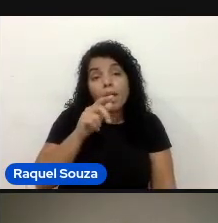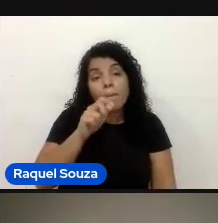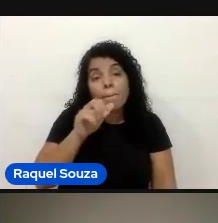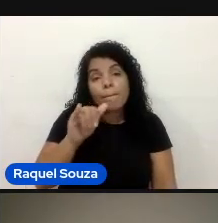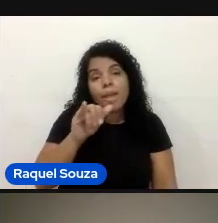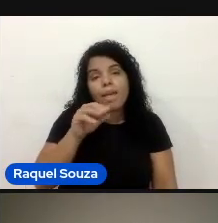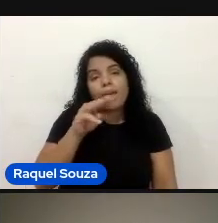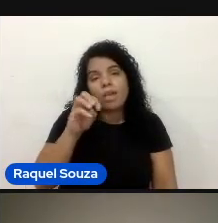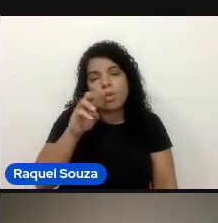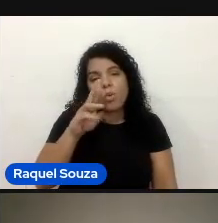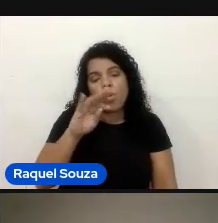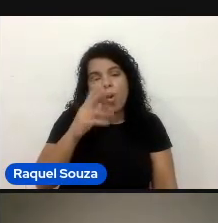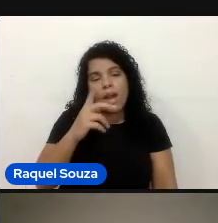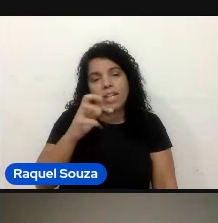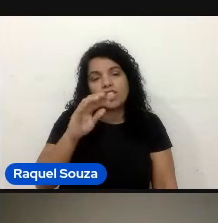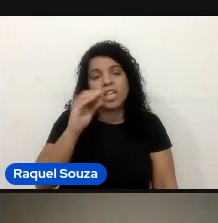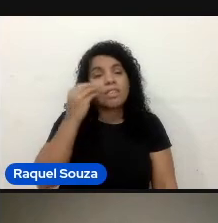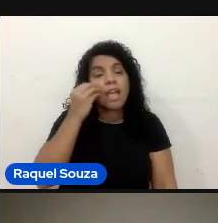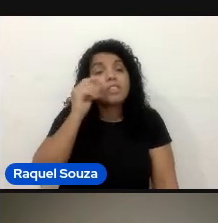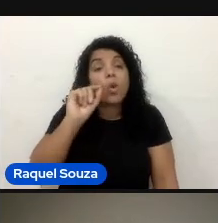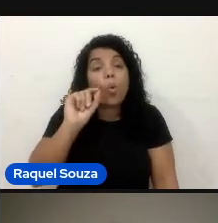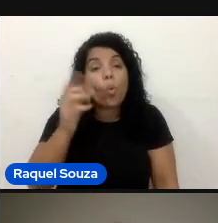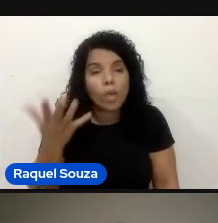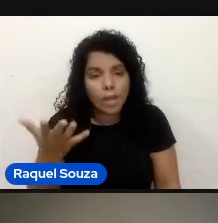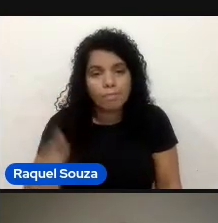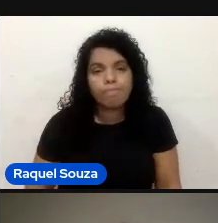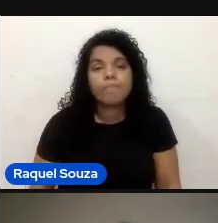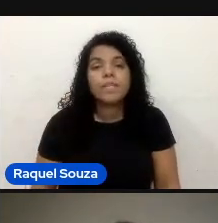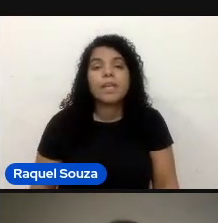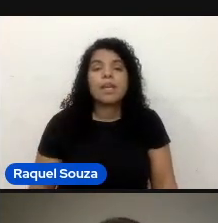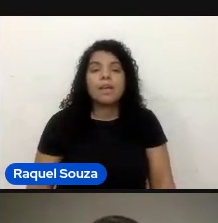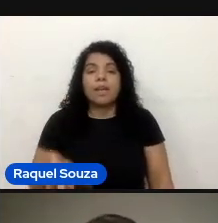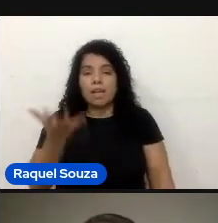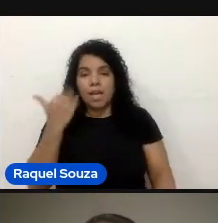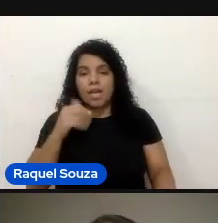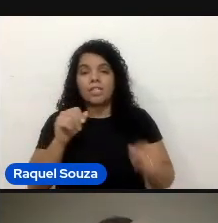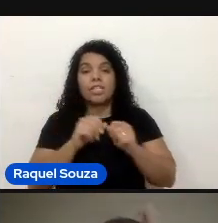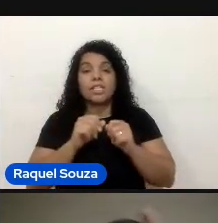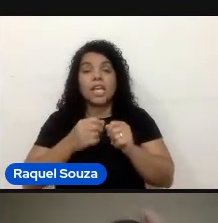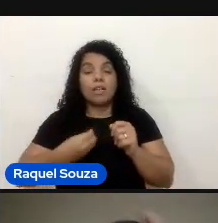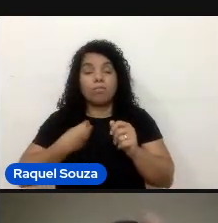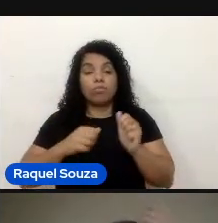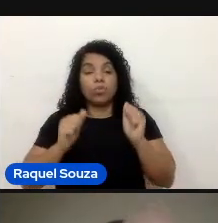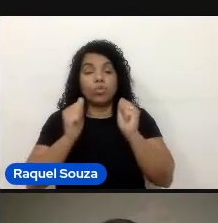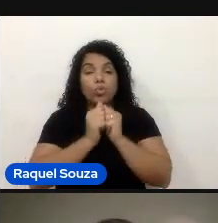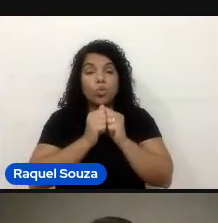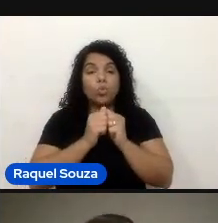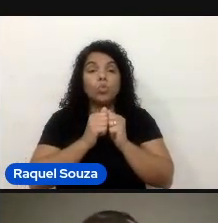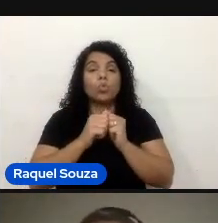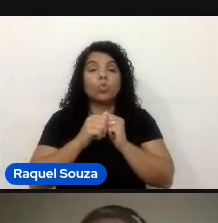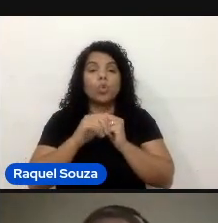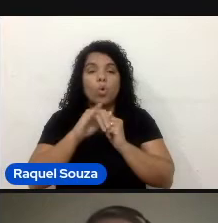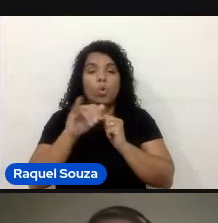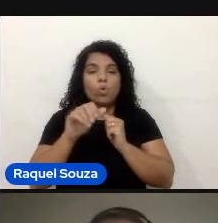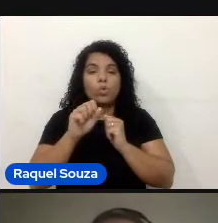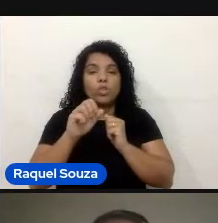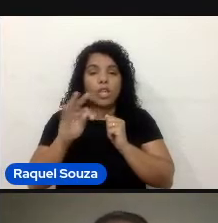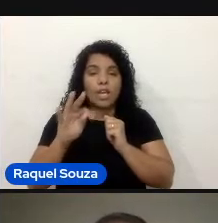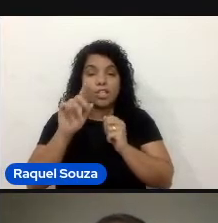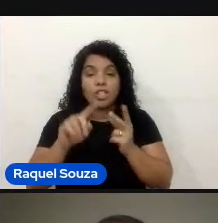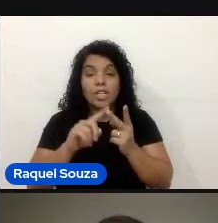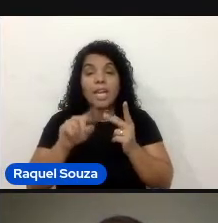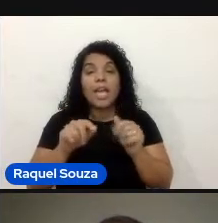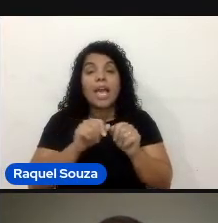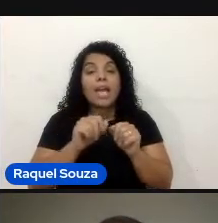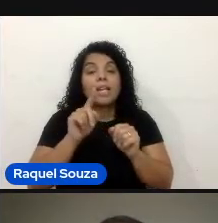Então, antigamente o Playwright ele funcionava junto com o Jest, que é o test runner mais famoso no mundo